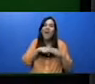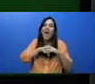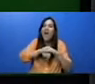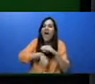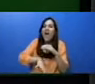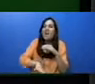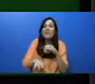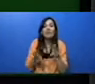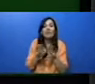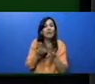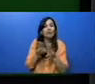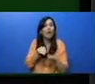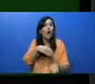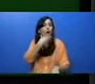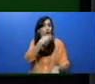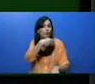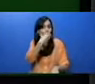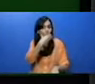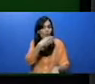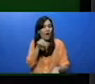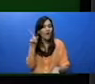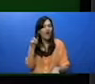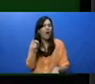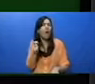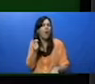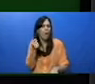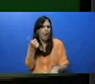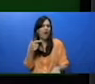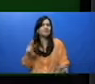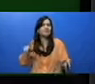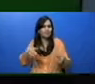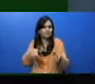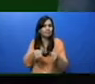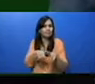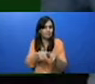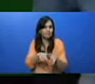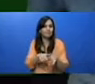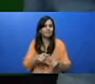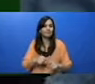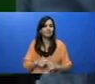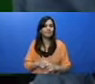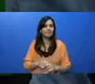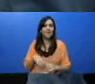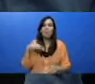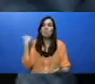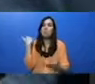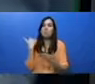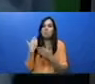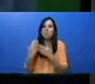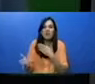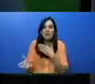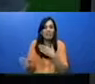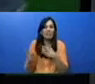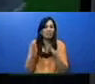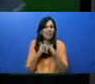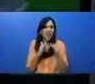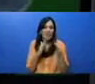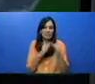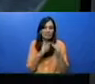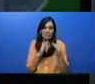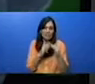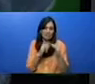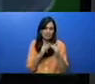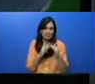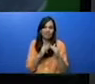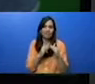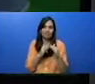frutos. É uma espécie ameaçada de extinção. Sim, tá? Perda de habitat, o ser humano vai